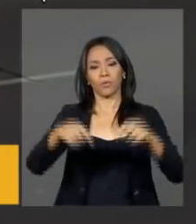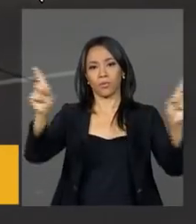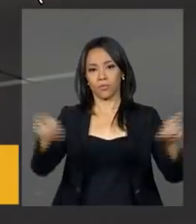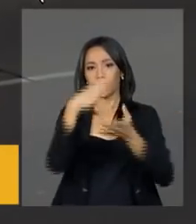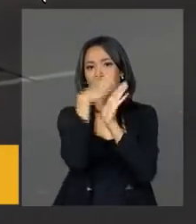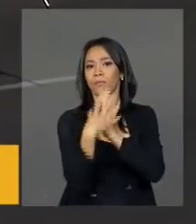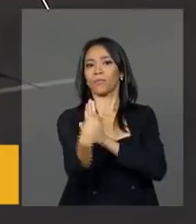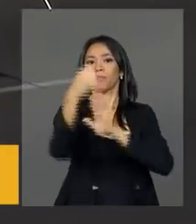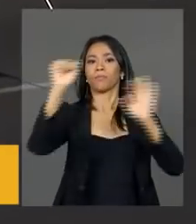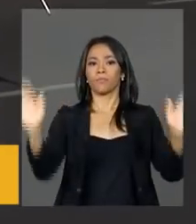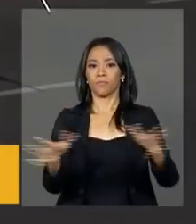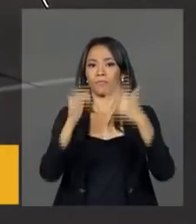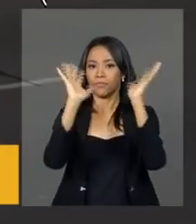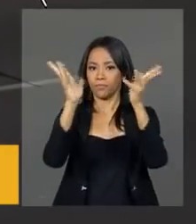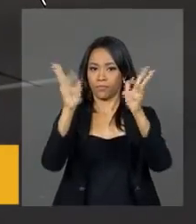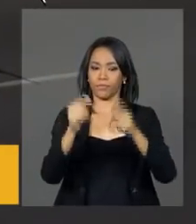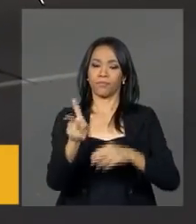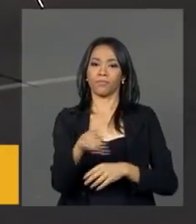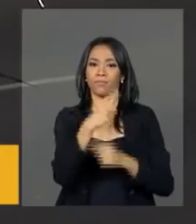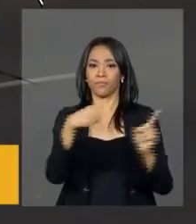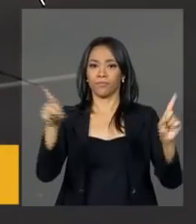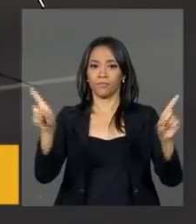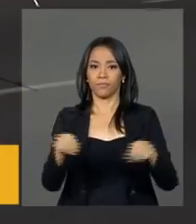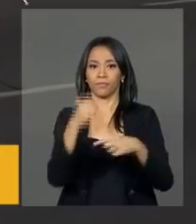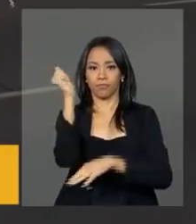hino nacional.